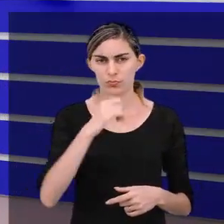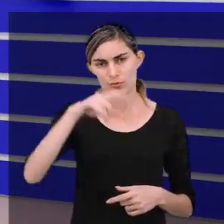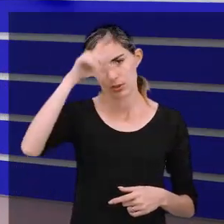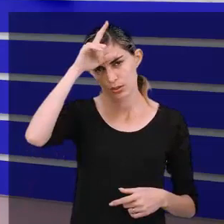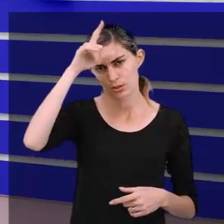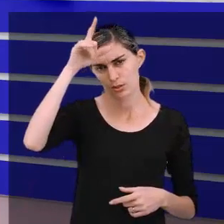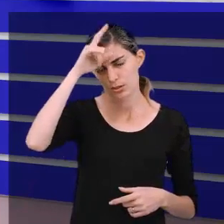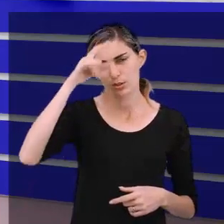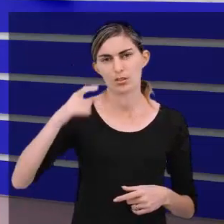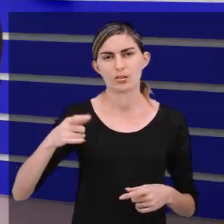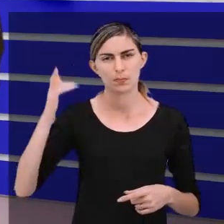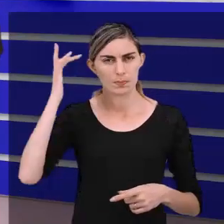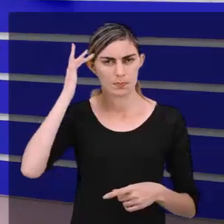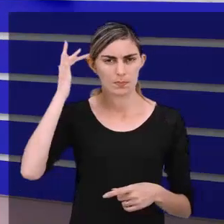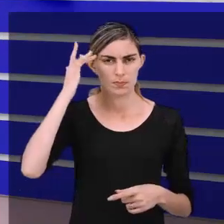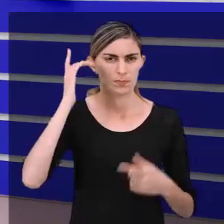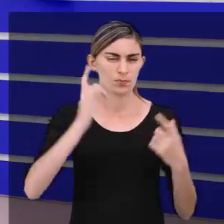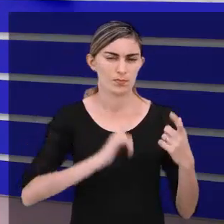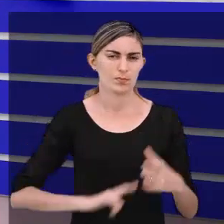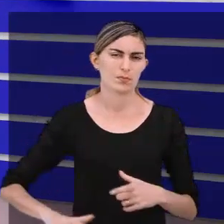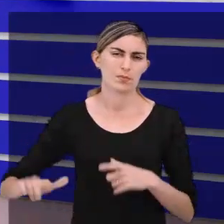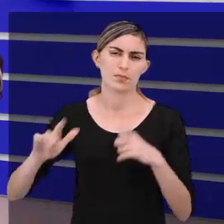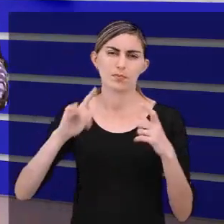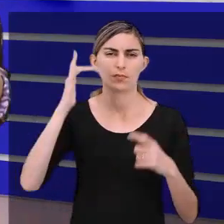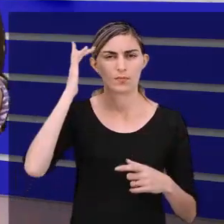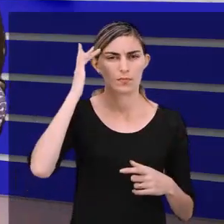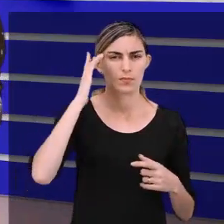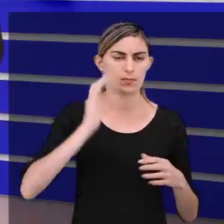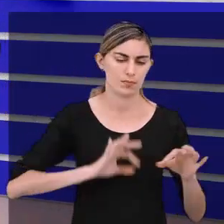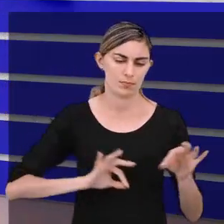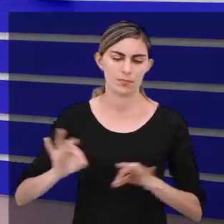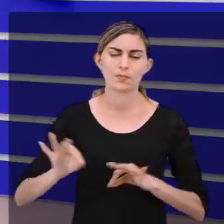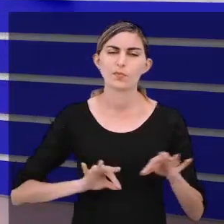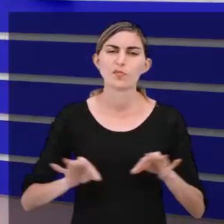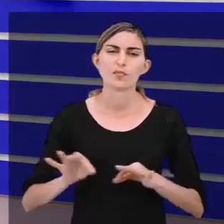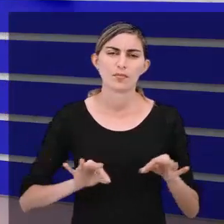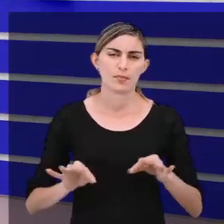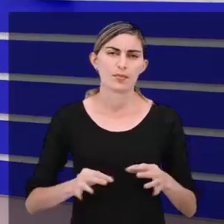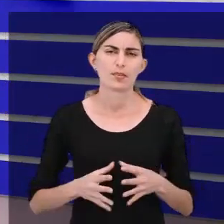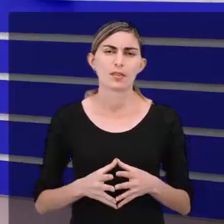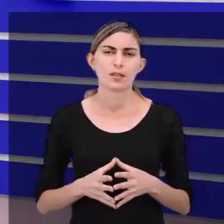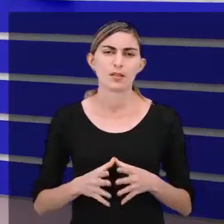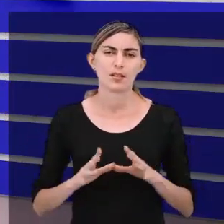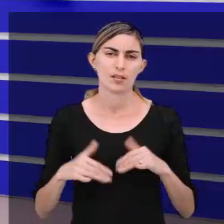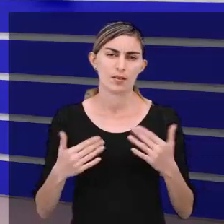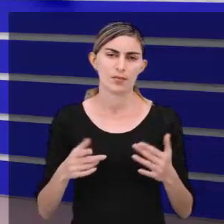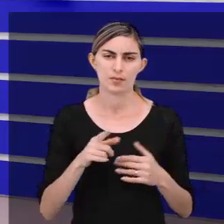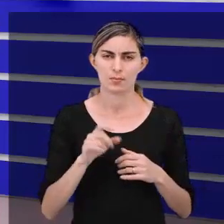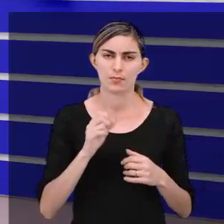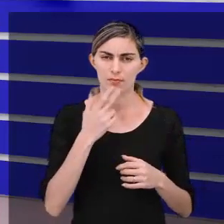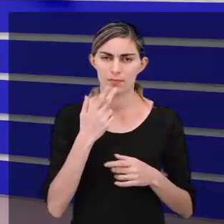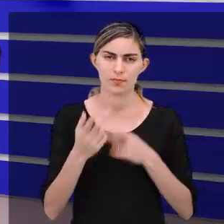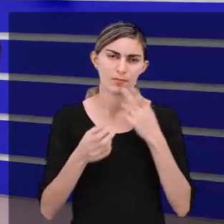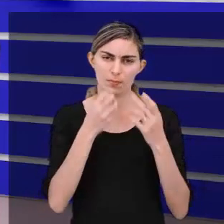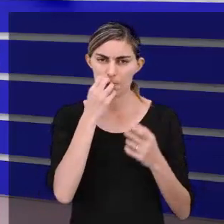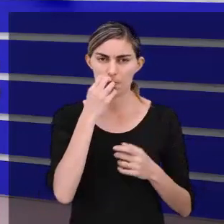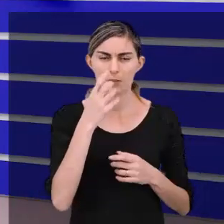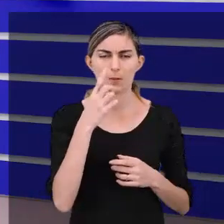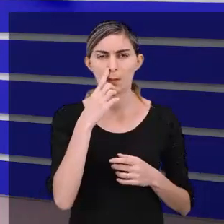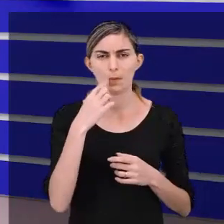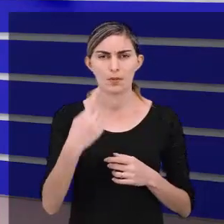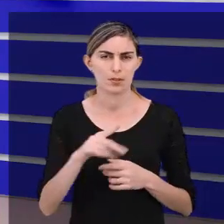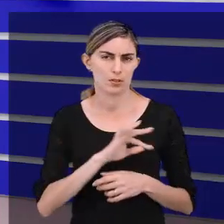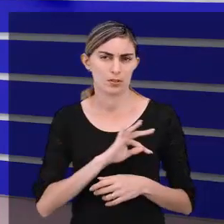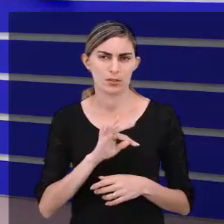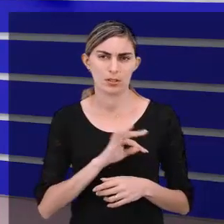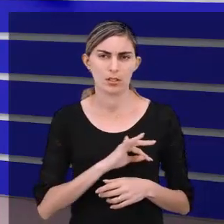lideranças maduras. É um ambiente que você tem lideranças maduras e preparadas para agir. Aí você pode dizer, bom, esse técnico